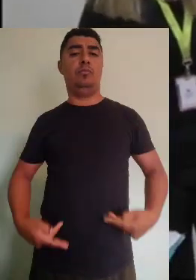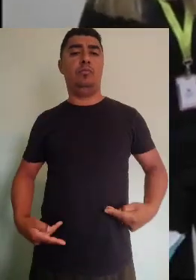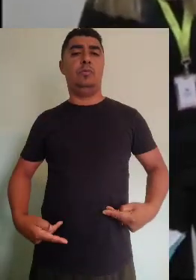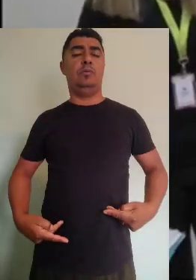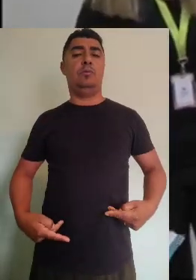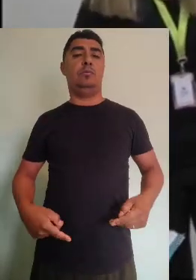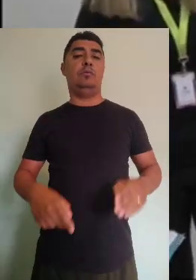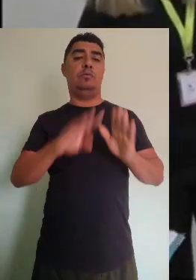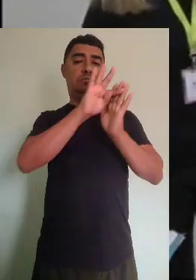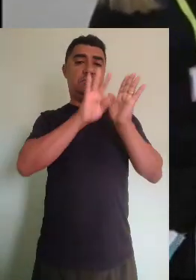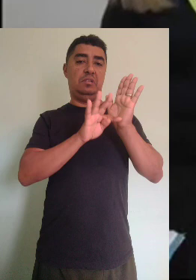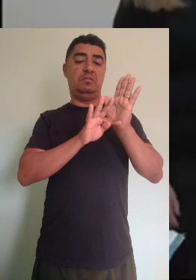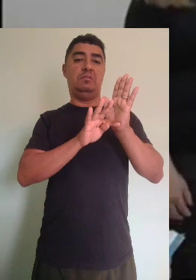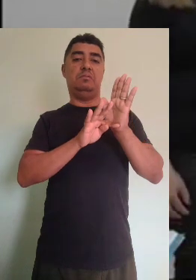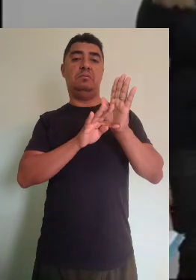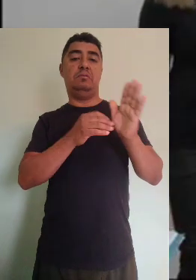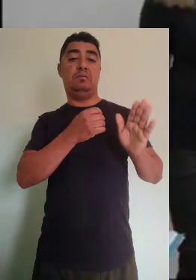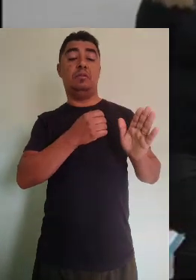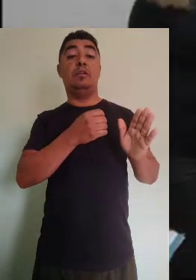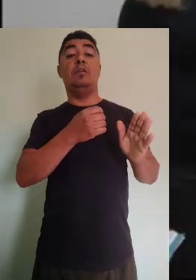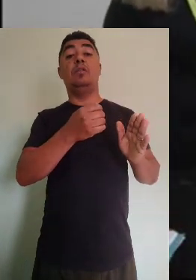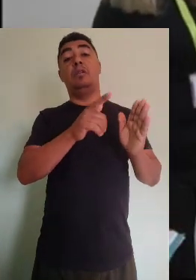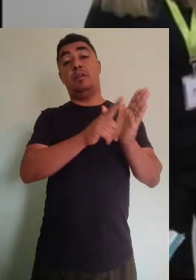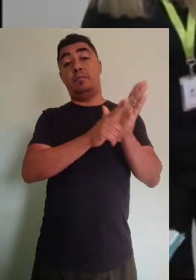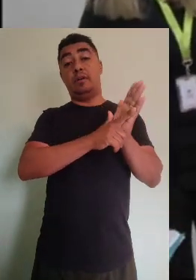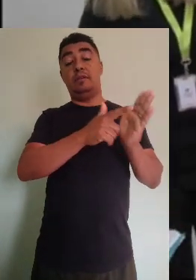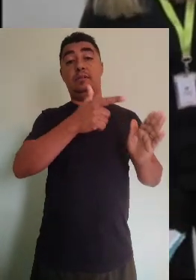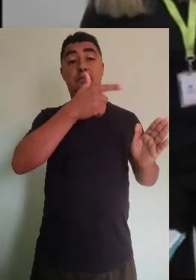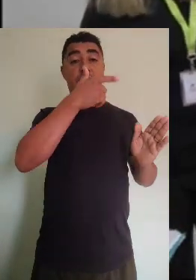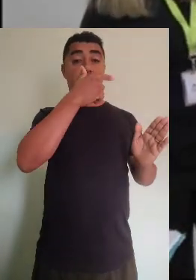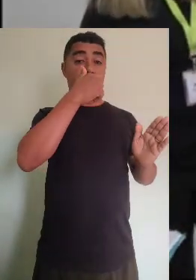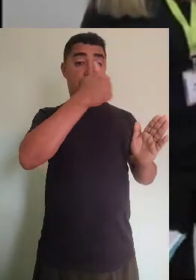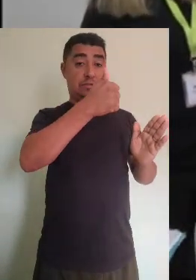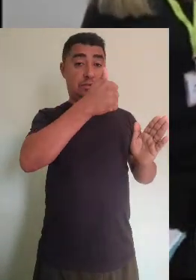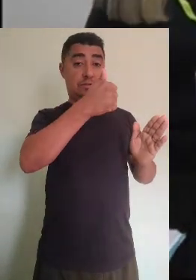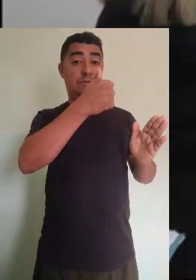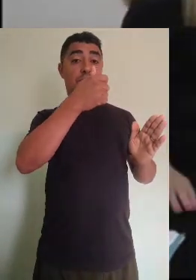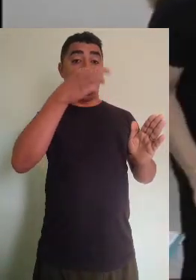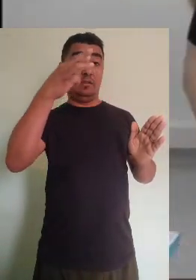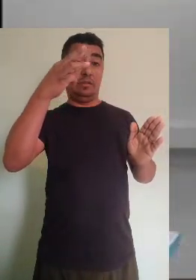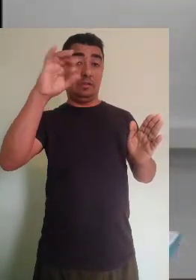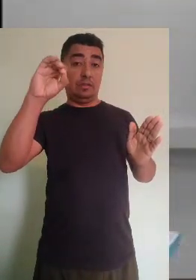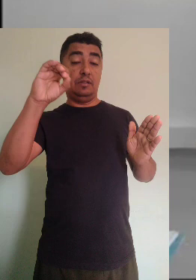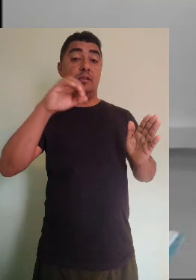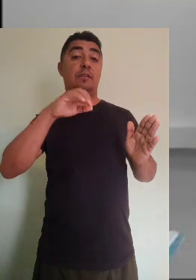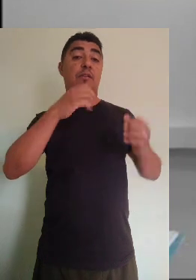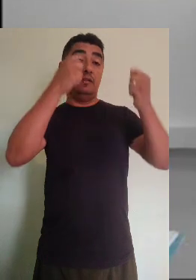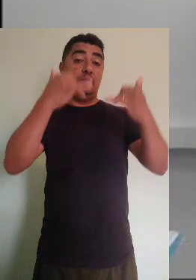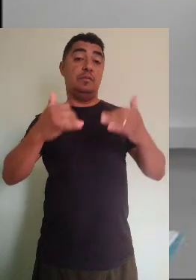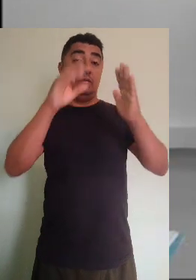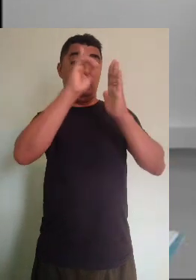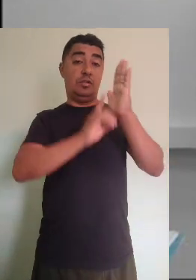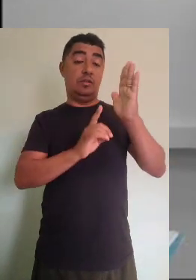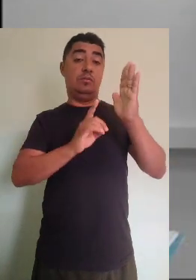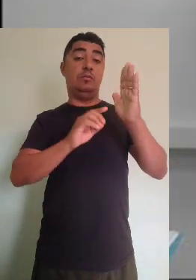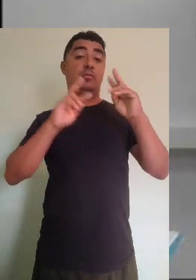na página 130 do nosso livro, que fala o que são os direitos humanos. Tá? Será que os direitos humanos